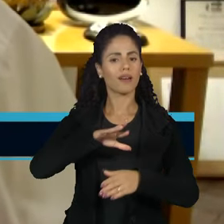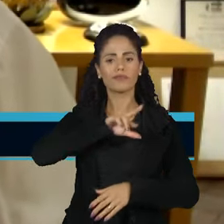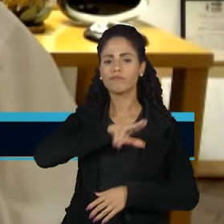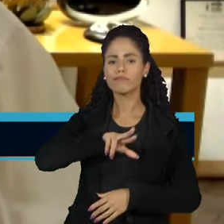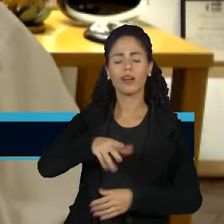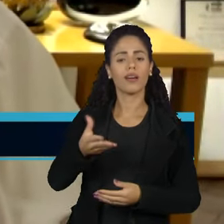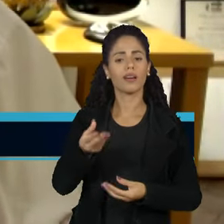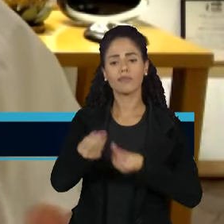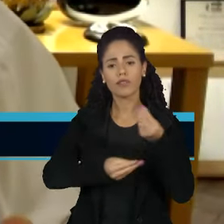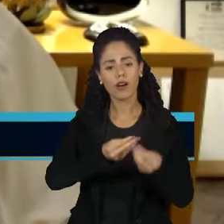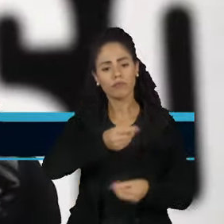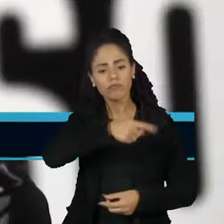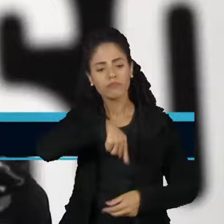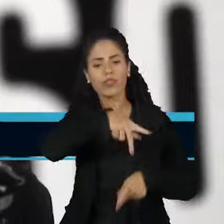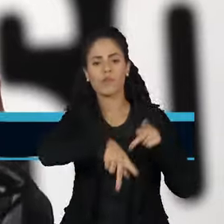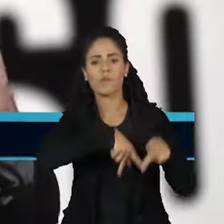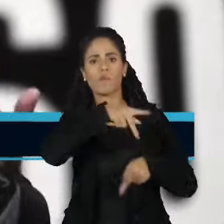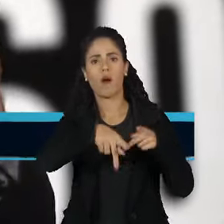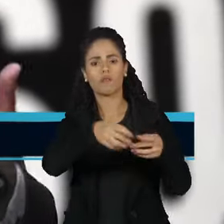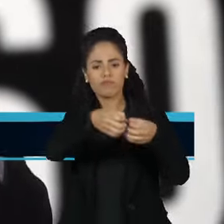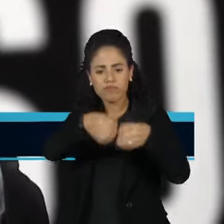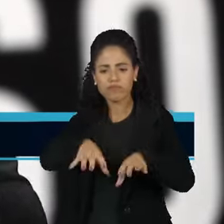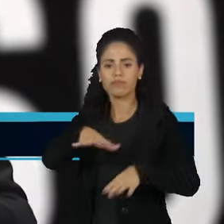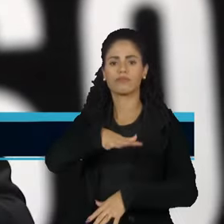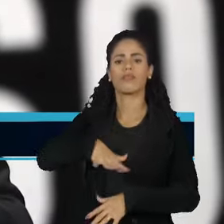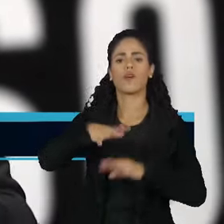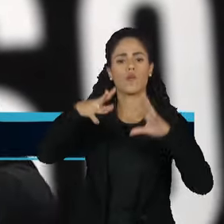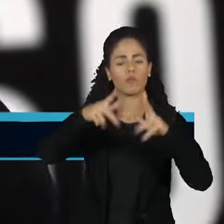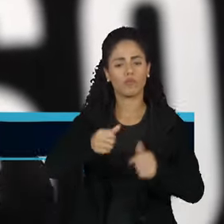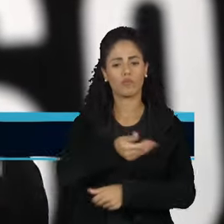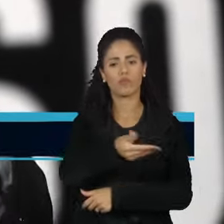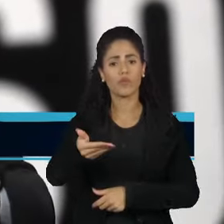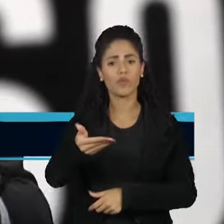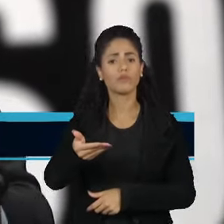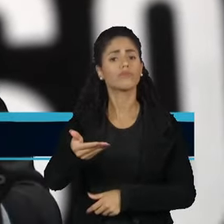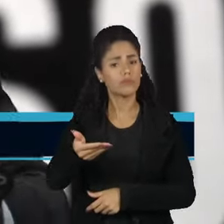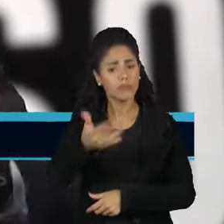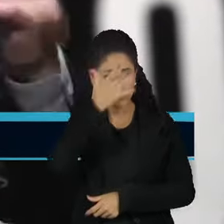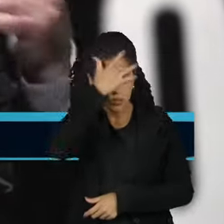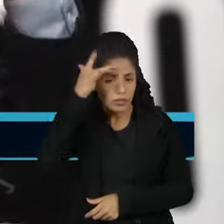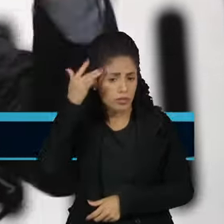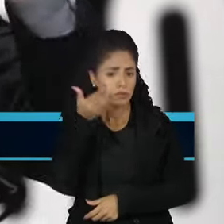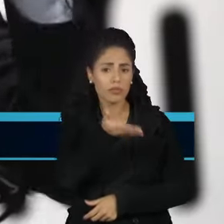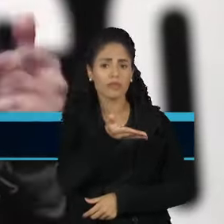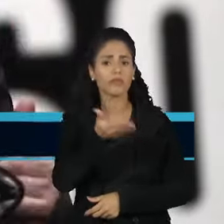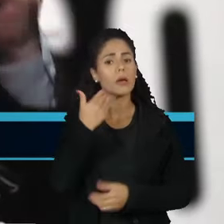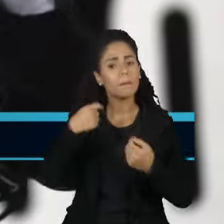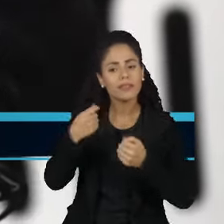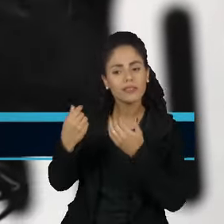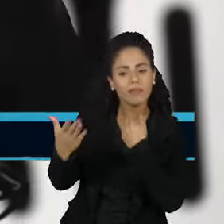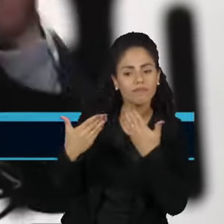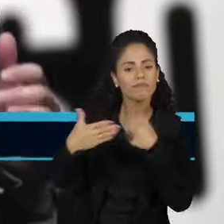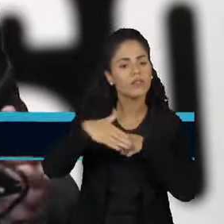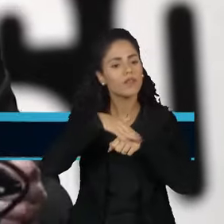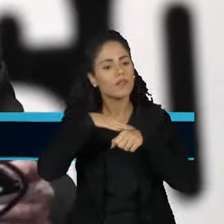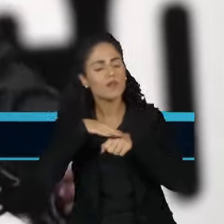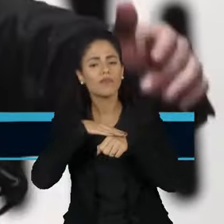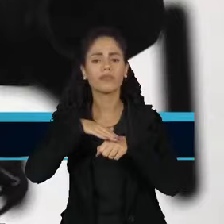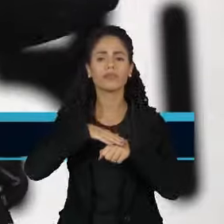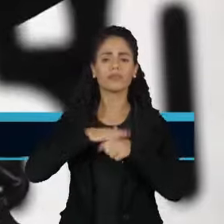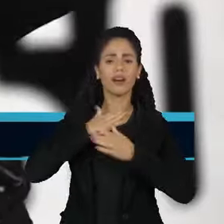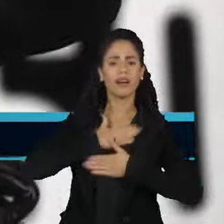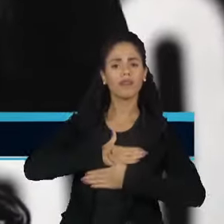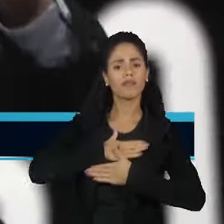em conta que isto prejudica o tecido mesmo da vida internacional, que é o diálogo, é a comunicação. Nós precisamos